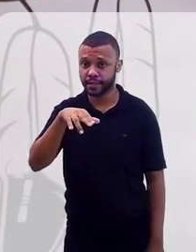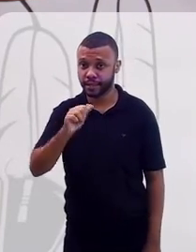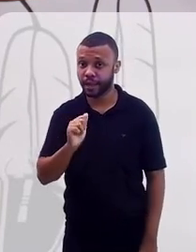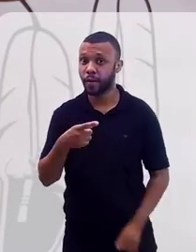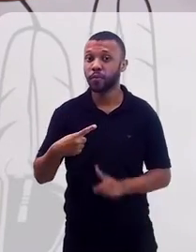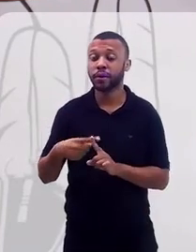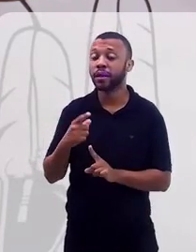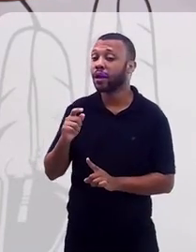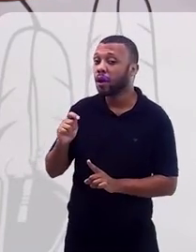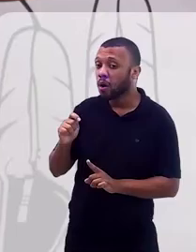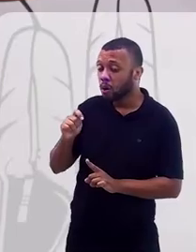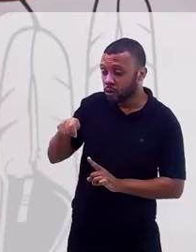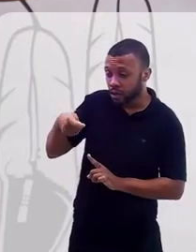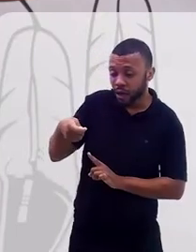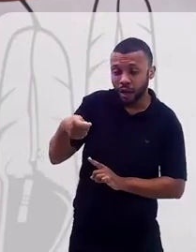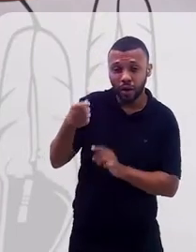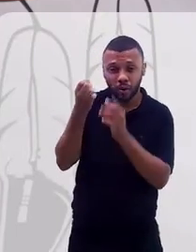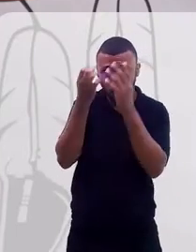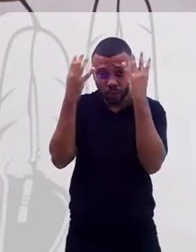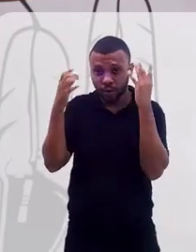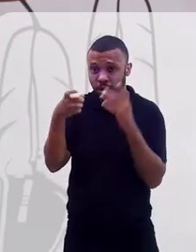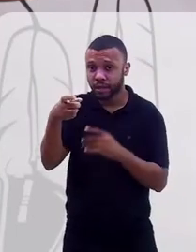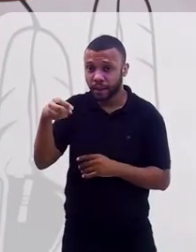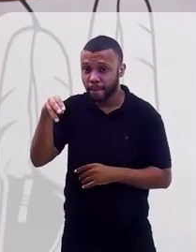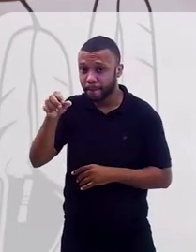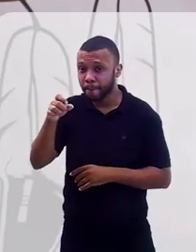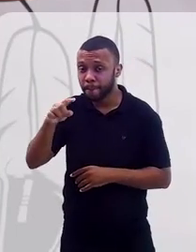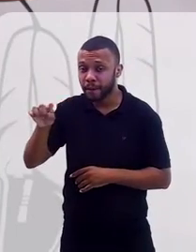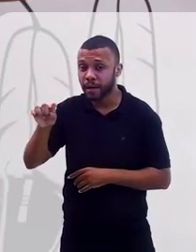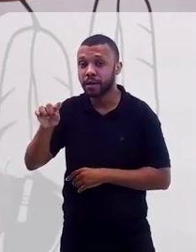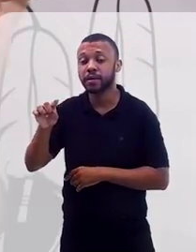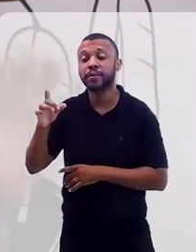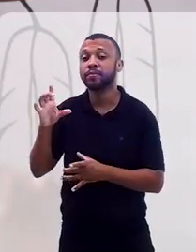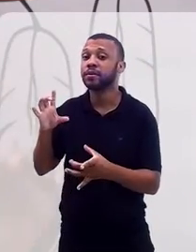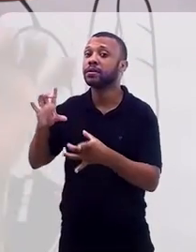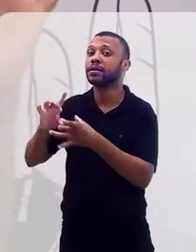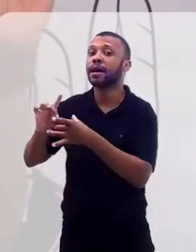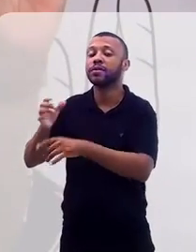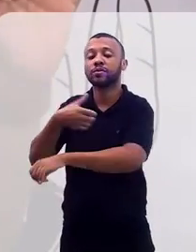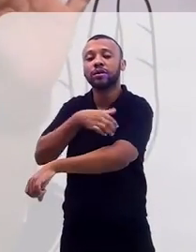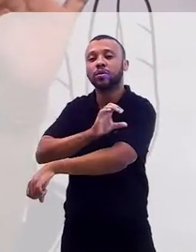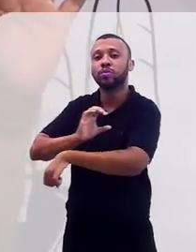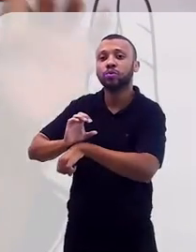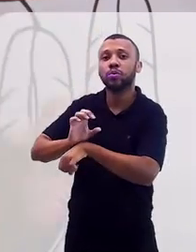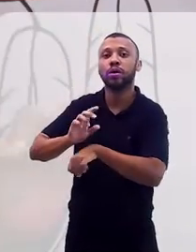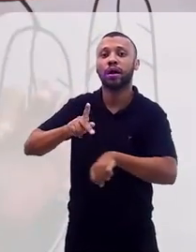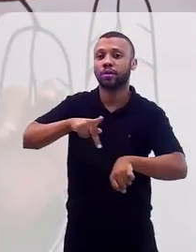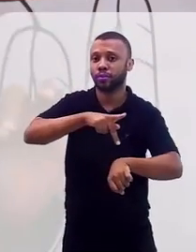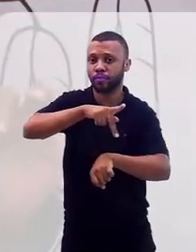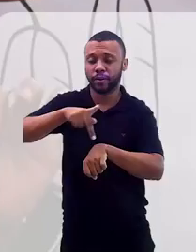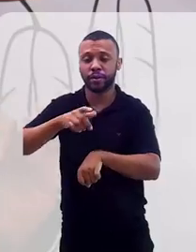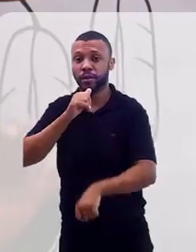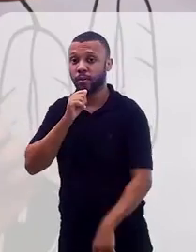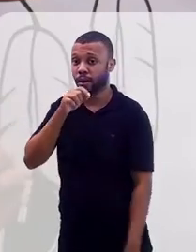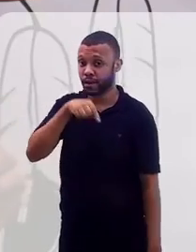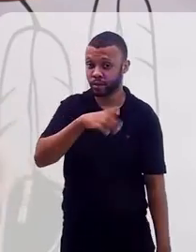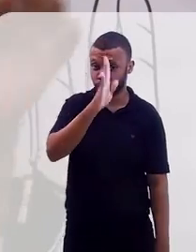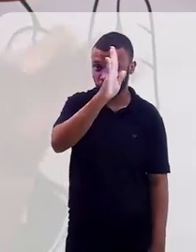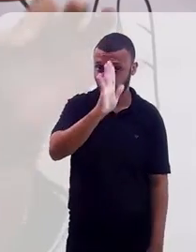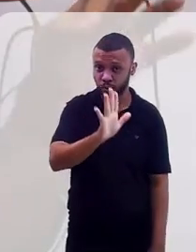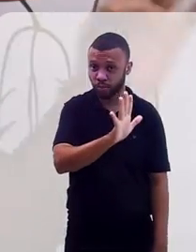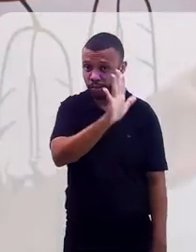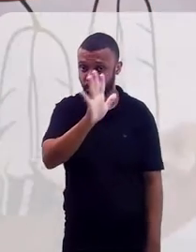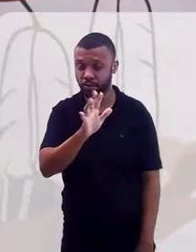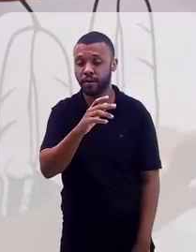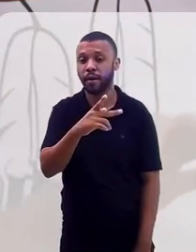nome Xamã como eu falei ele tá muito ligado né na cultura no na no país que você está se